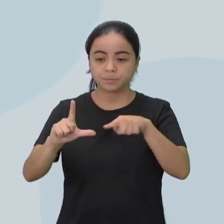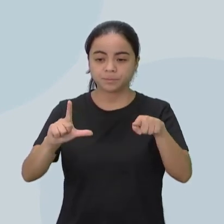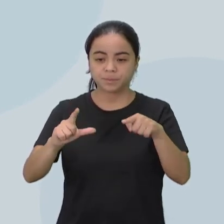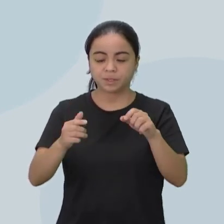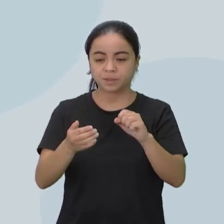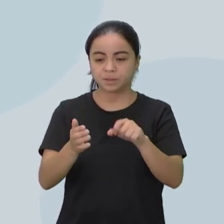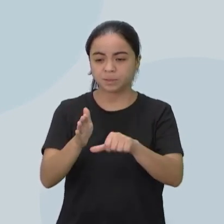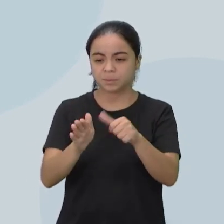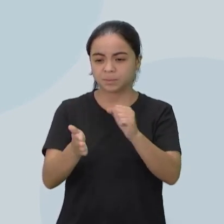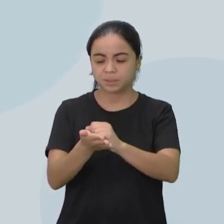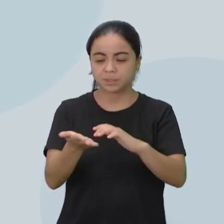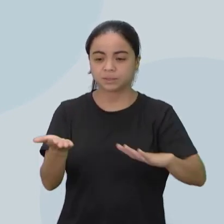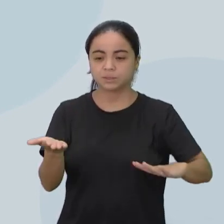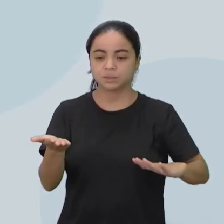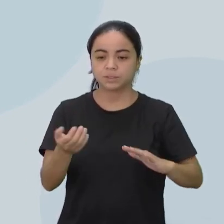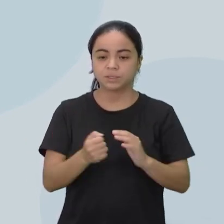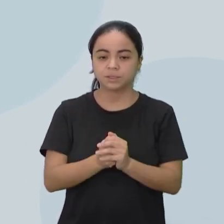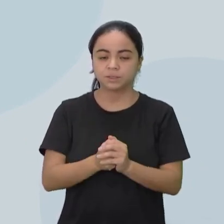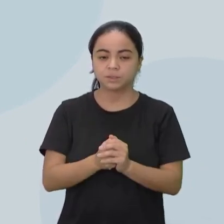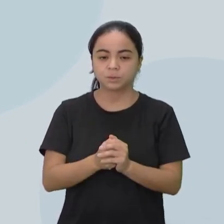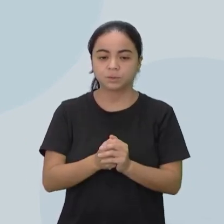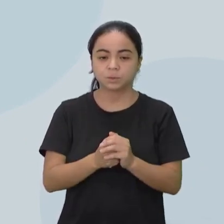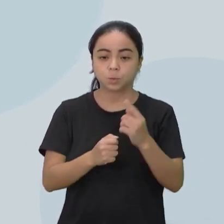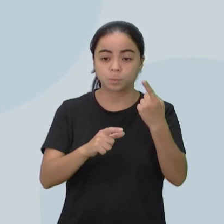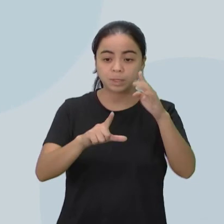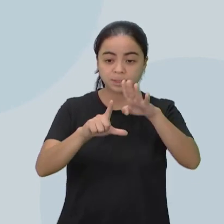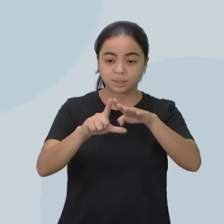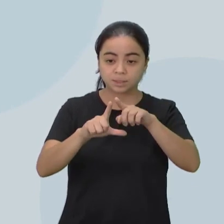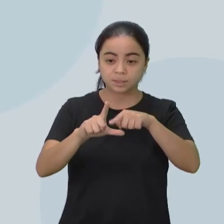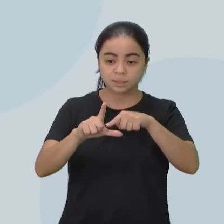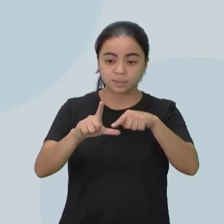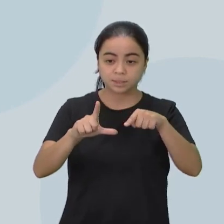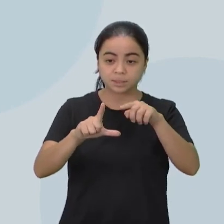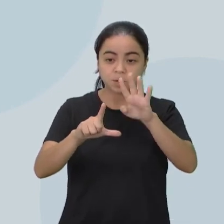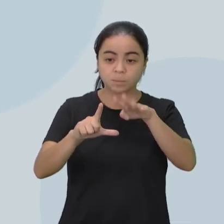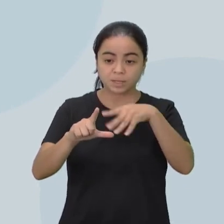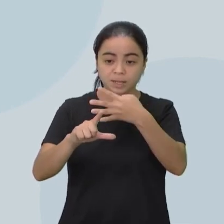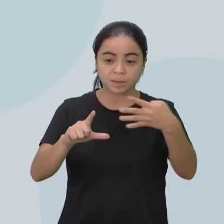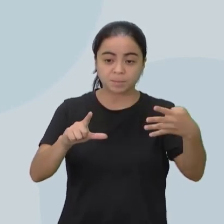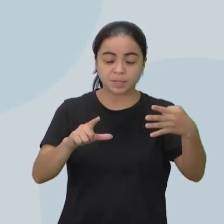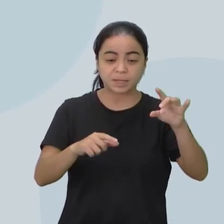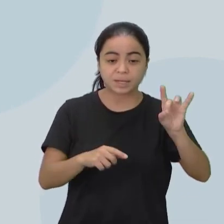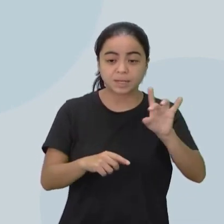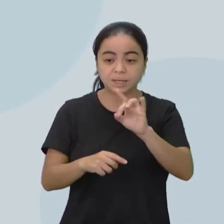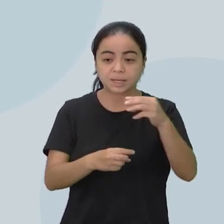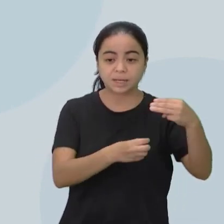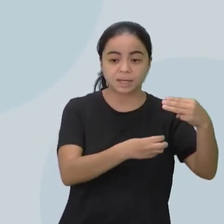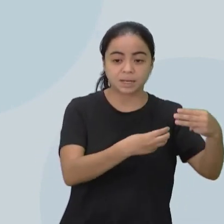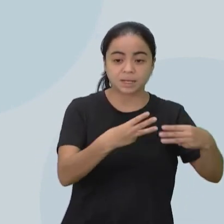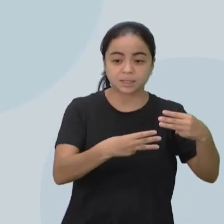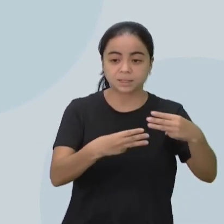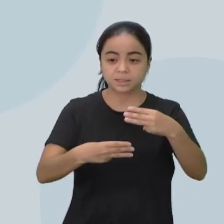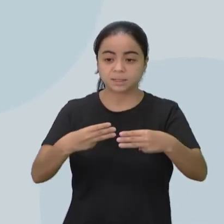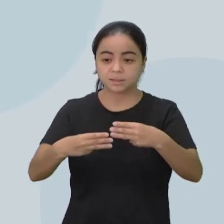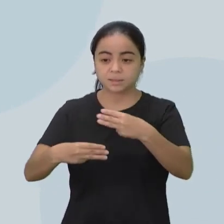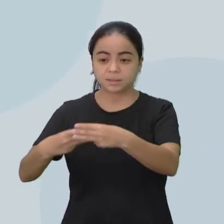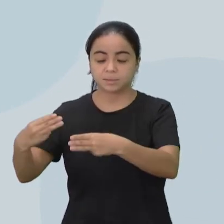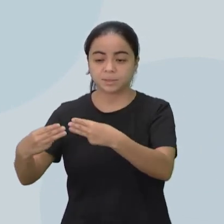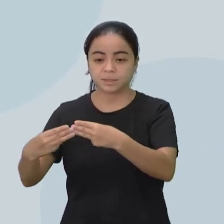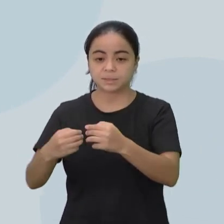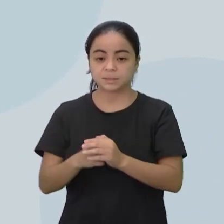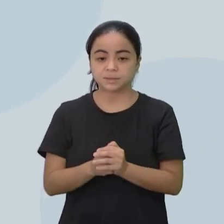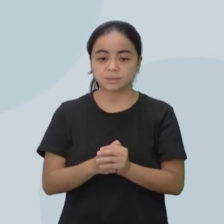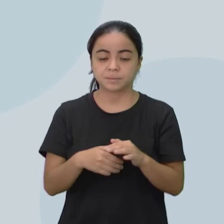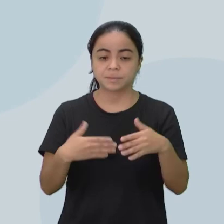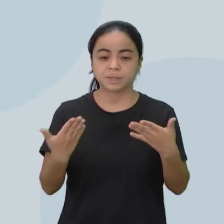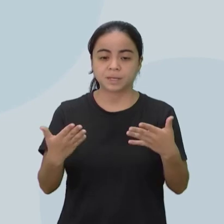que eu propus, né? Uma tabela para cada trimestre, né? Uma tabela até aqui e uma tabela até aqui, por exemplo. E aí você